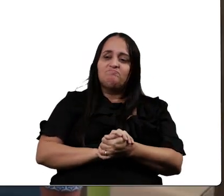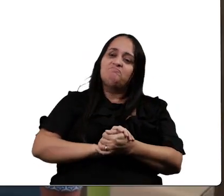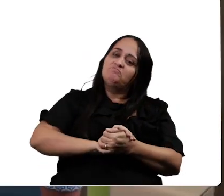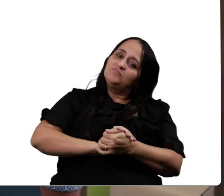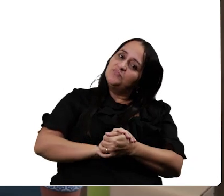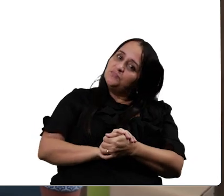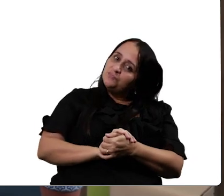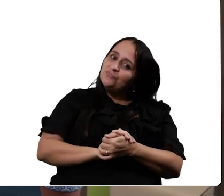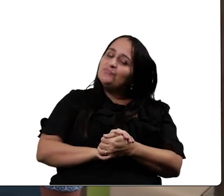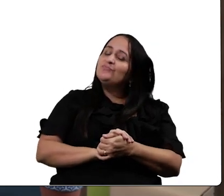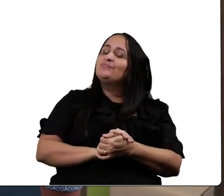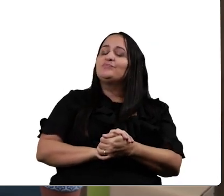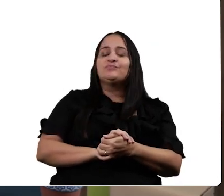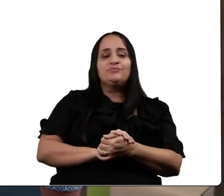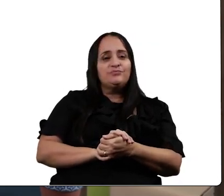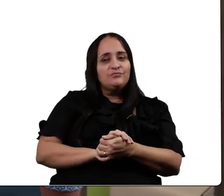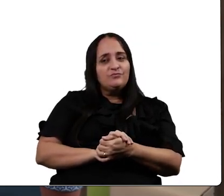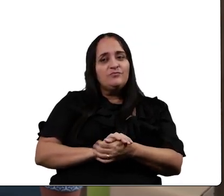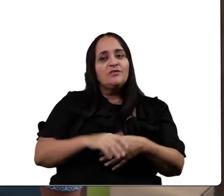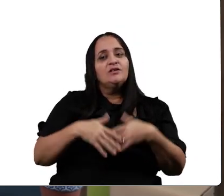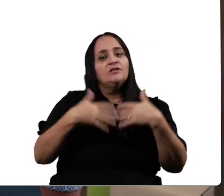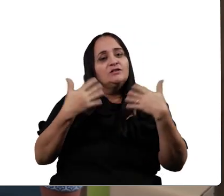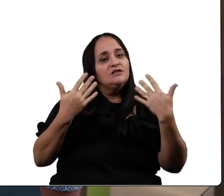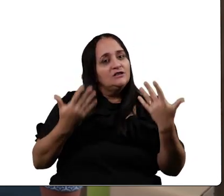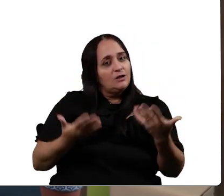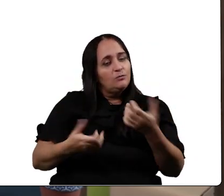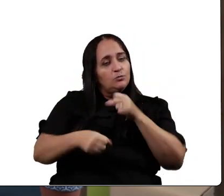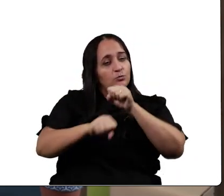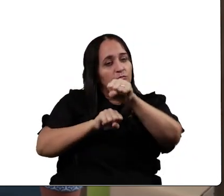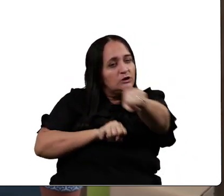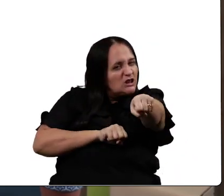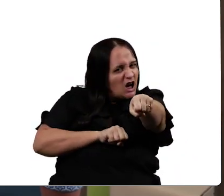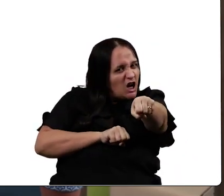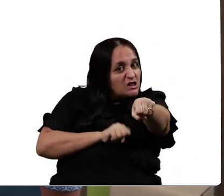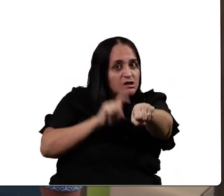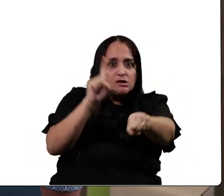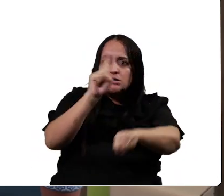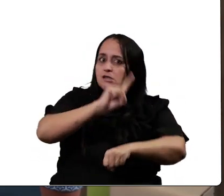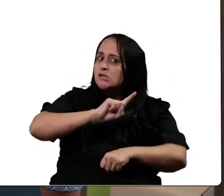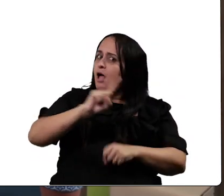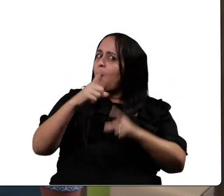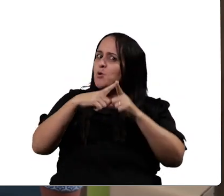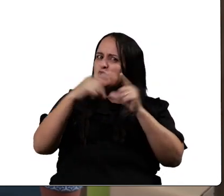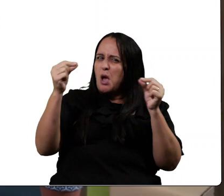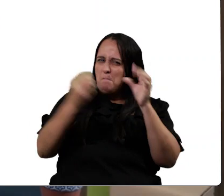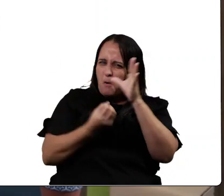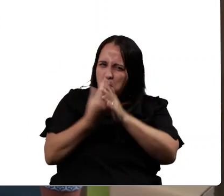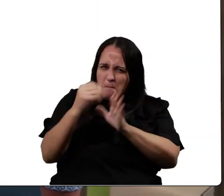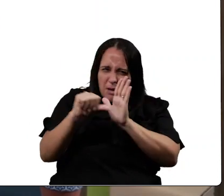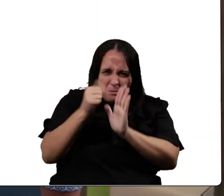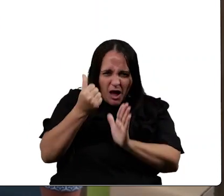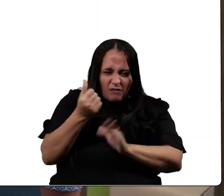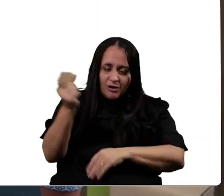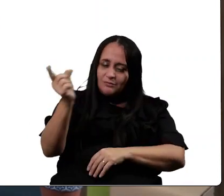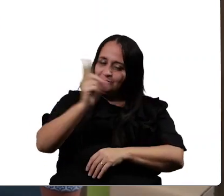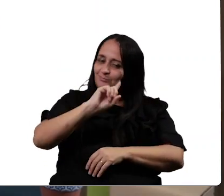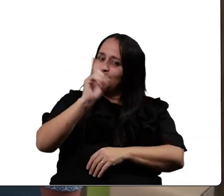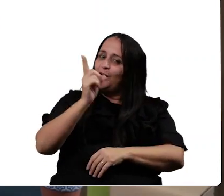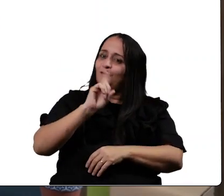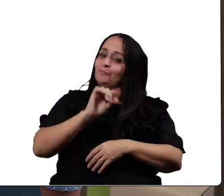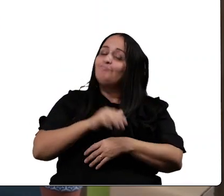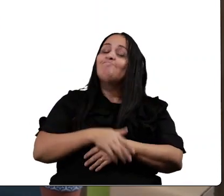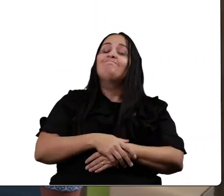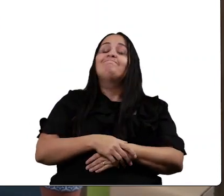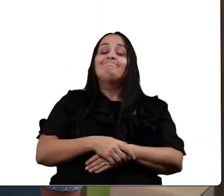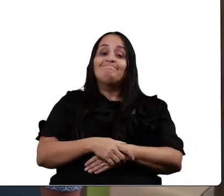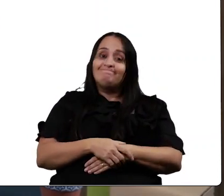Gente, por incrível que pareça, o karatê não é uma arte marcial do Japão.